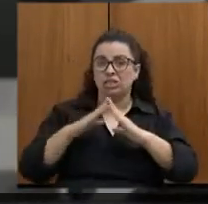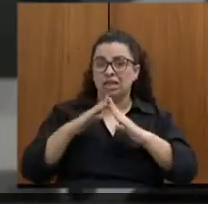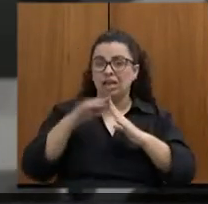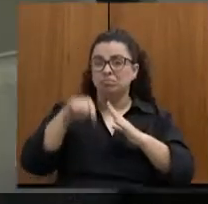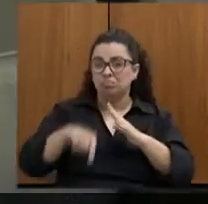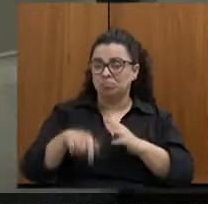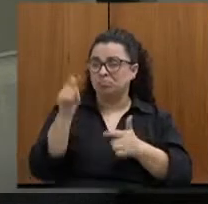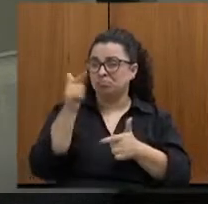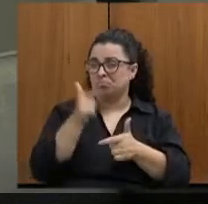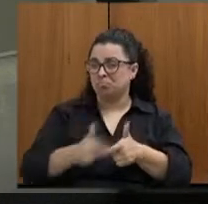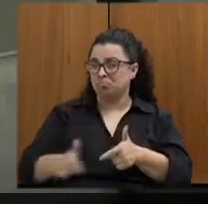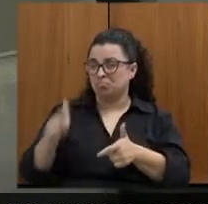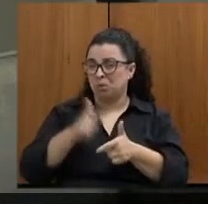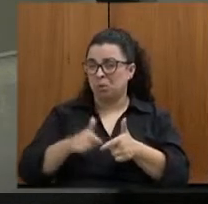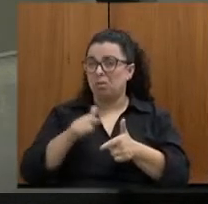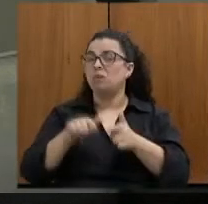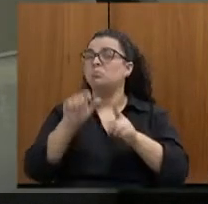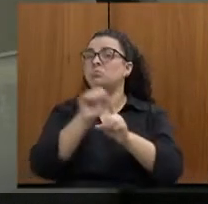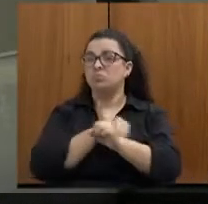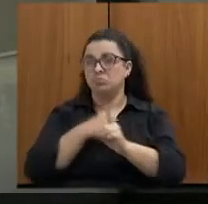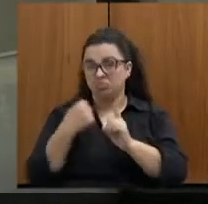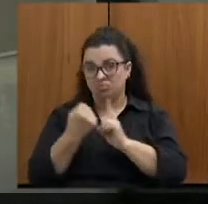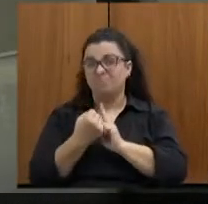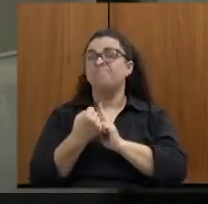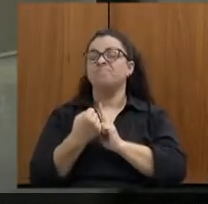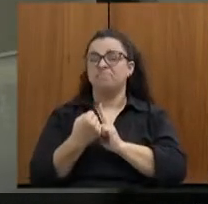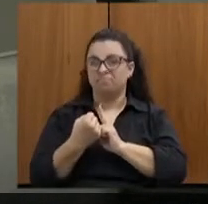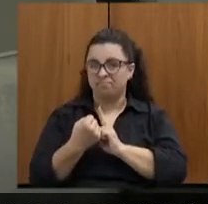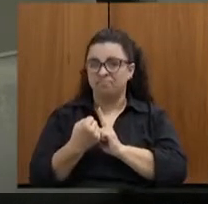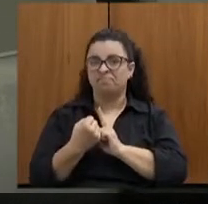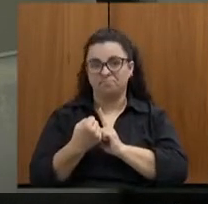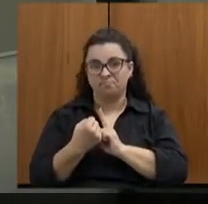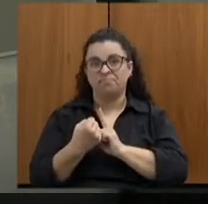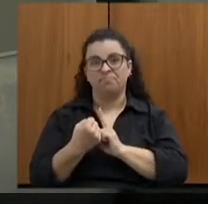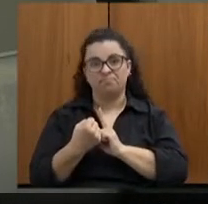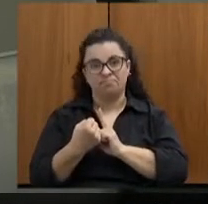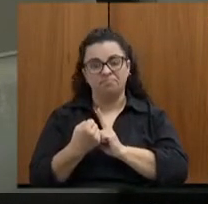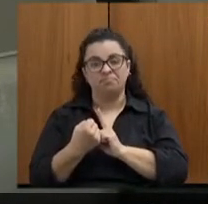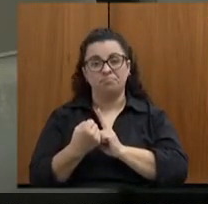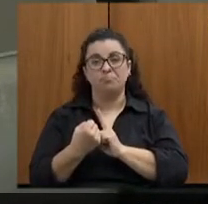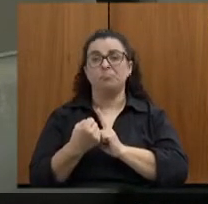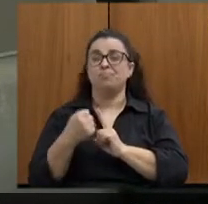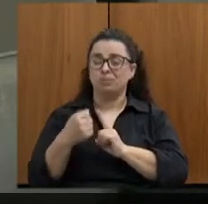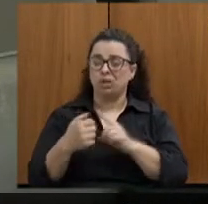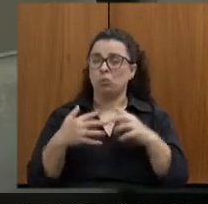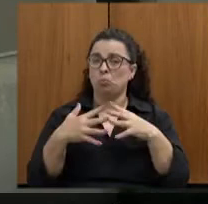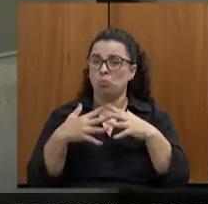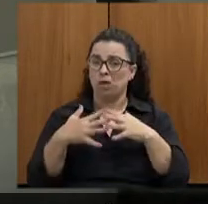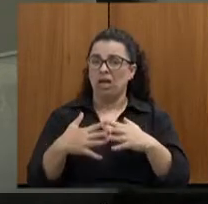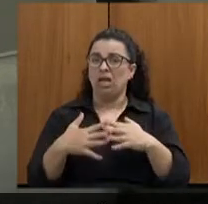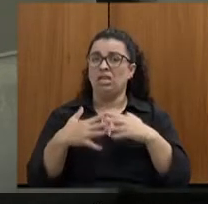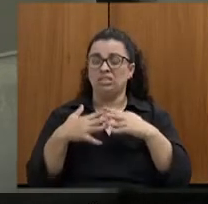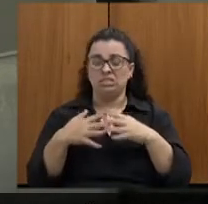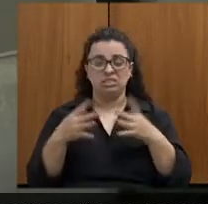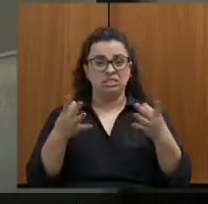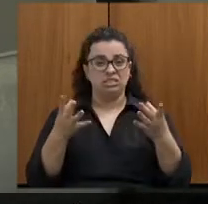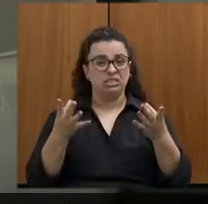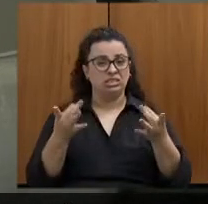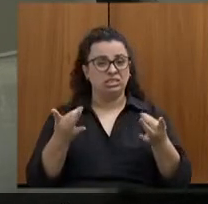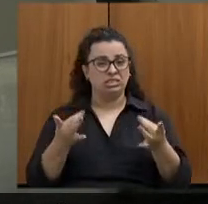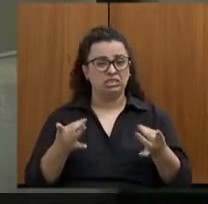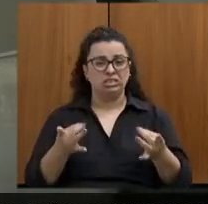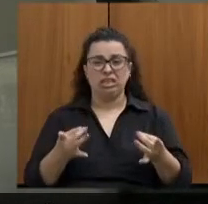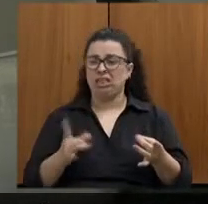uma problemática social, que é uma questão complexa, né, porque envolve uma